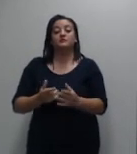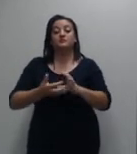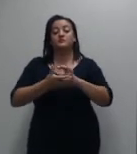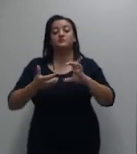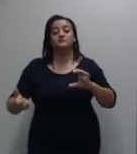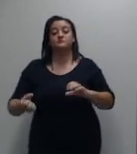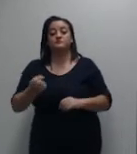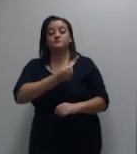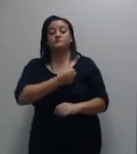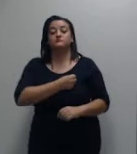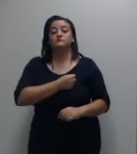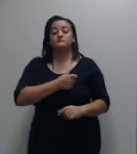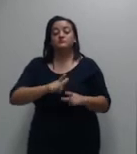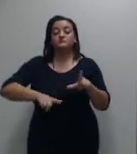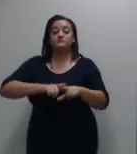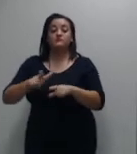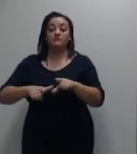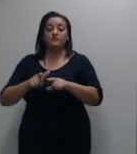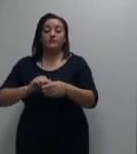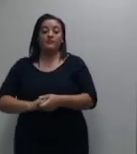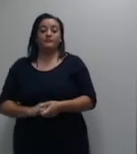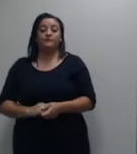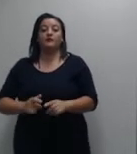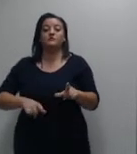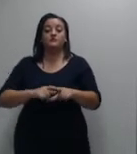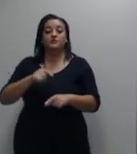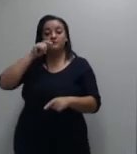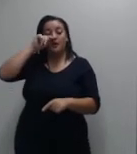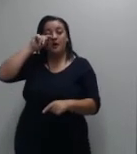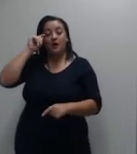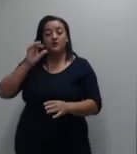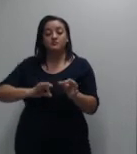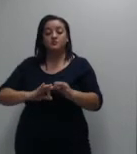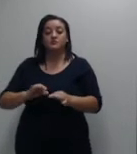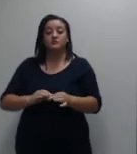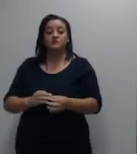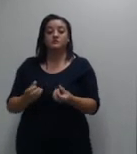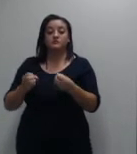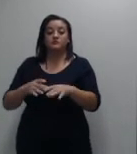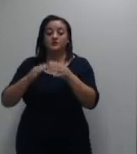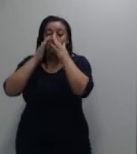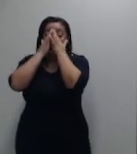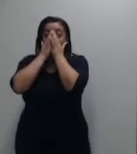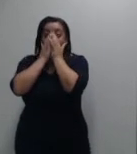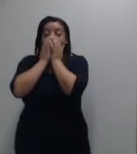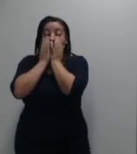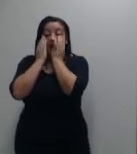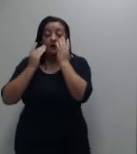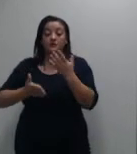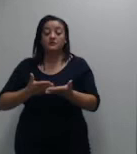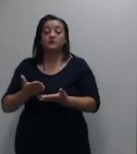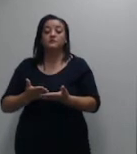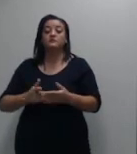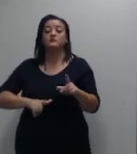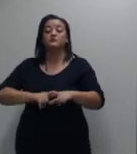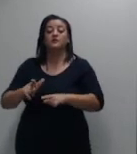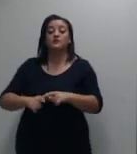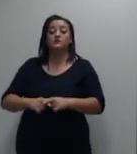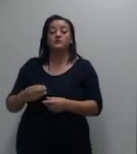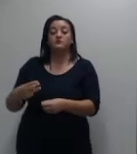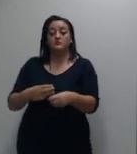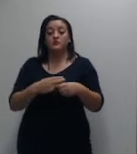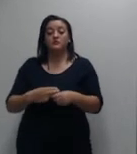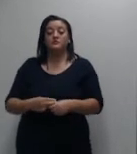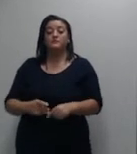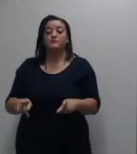no Exercício da função de ordenador de despesas pelo então gestor do município e